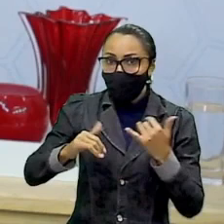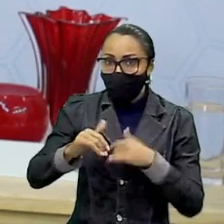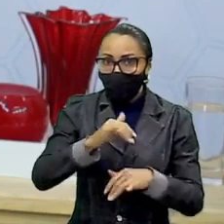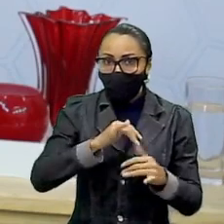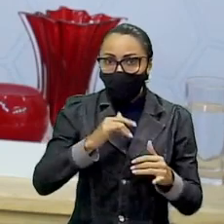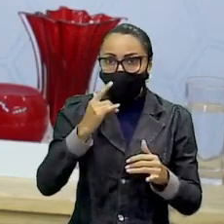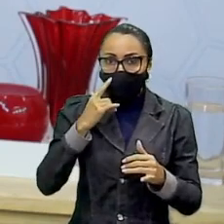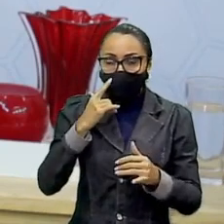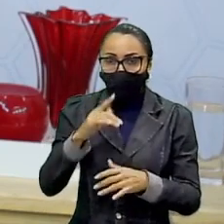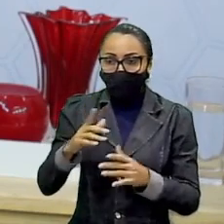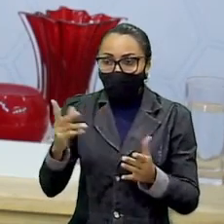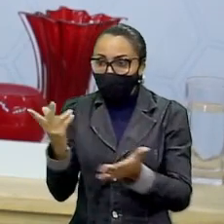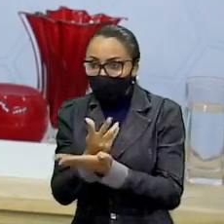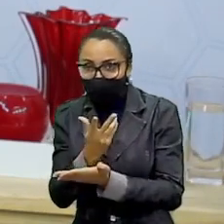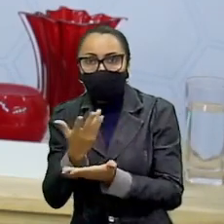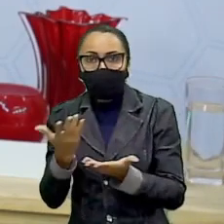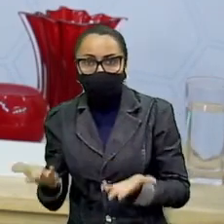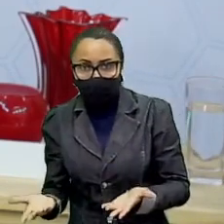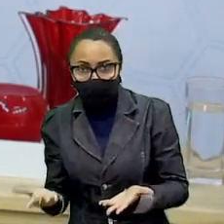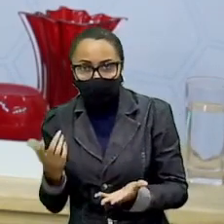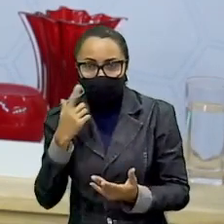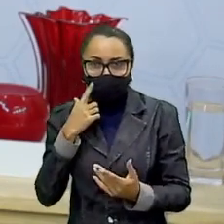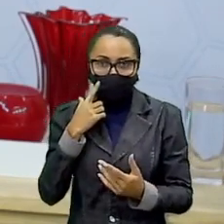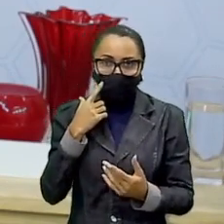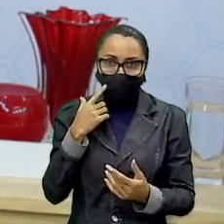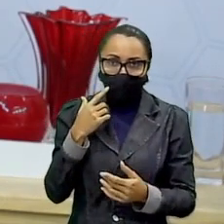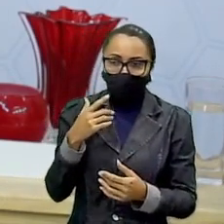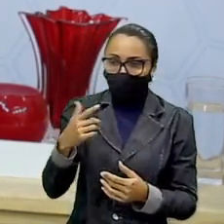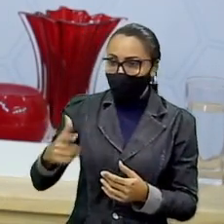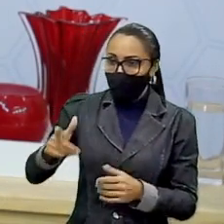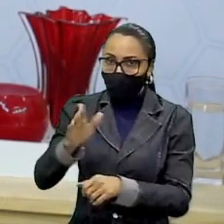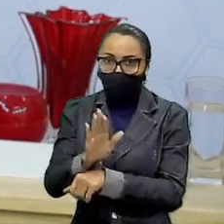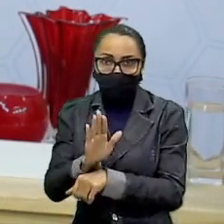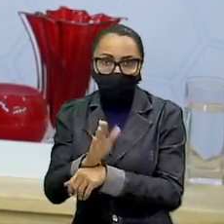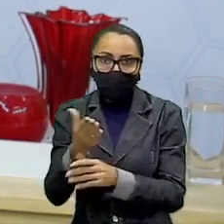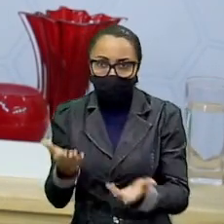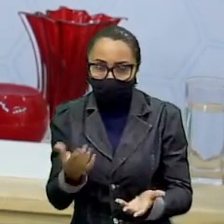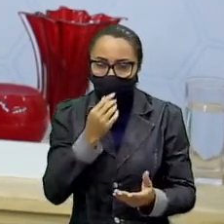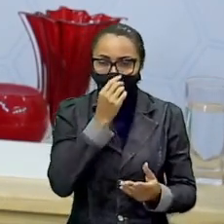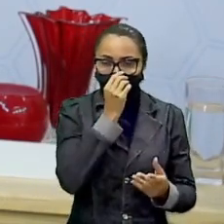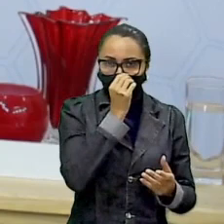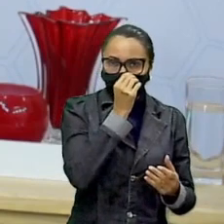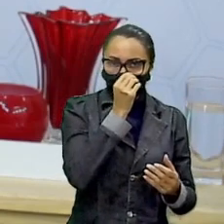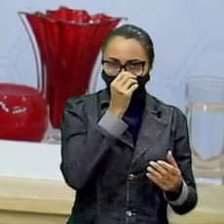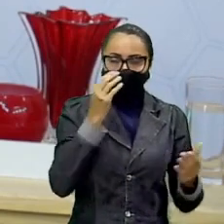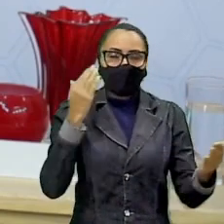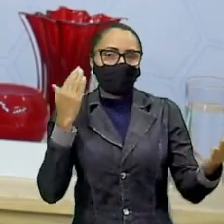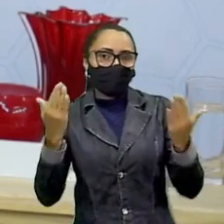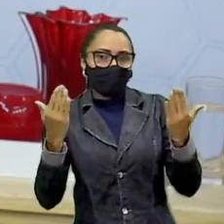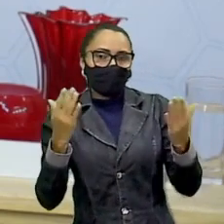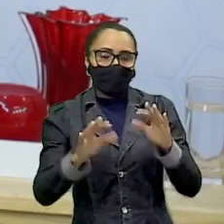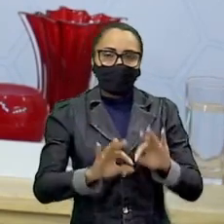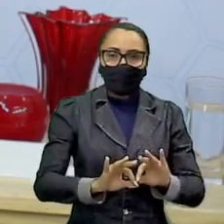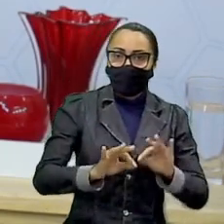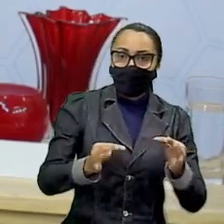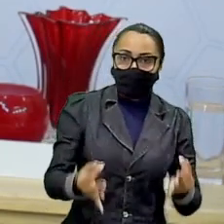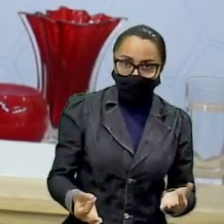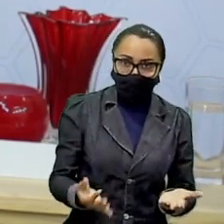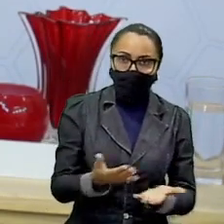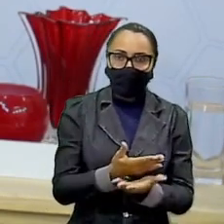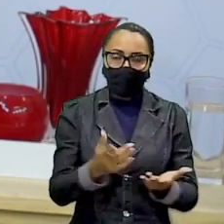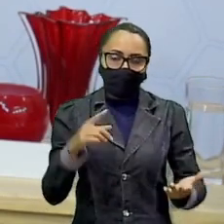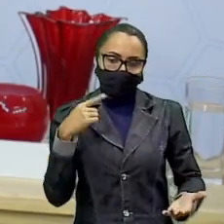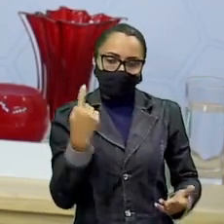forma equivocada, errada, desprotegida. E outra comparação também bem simples, né, que a gente